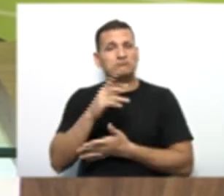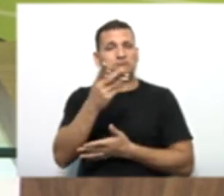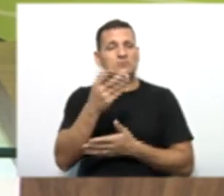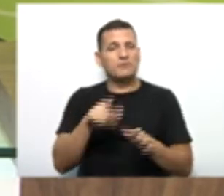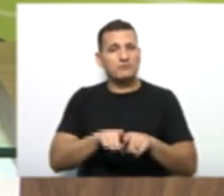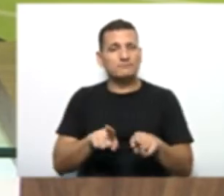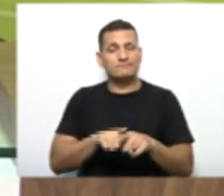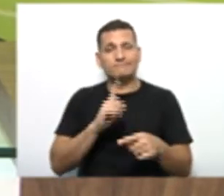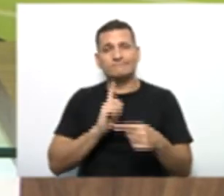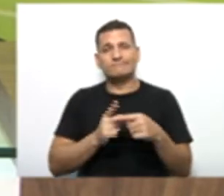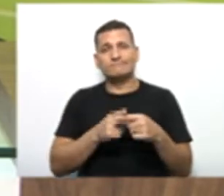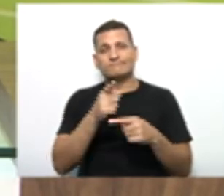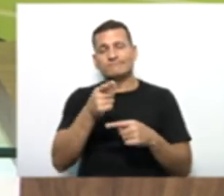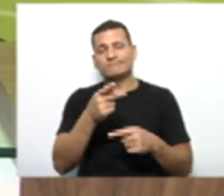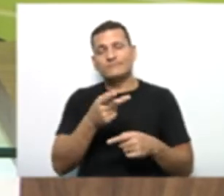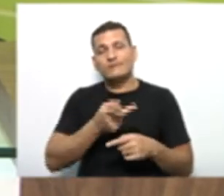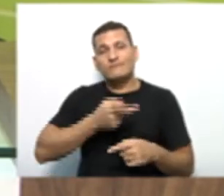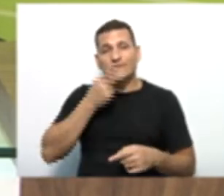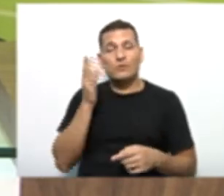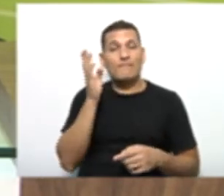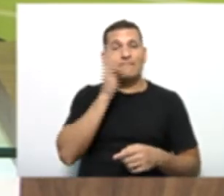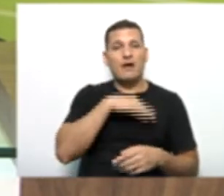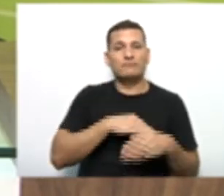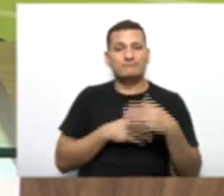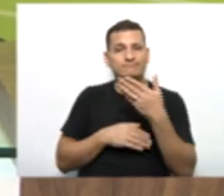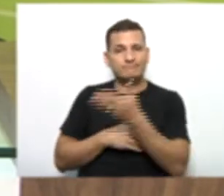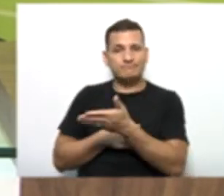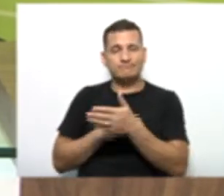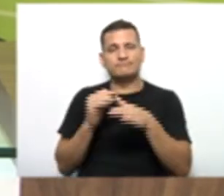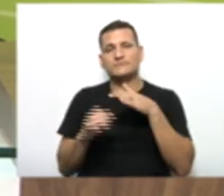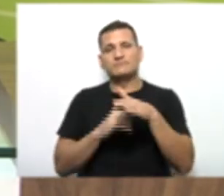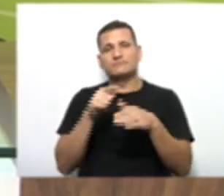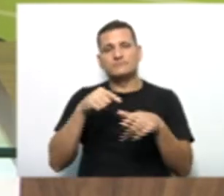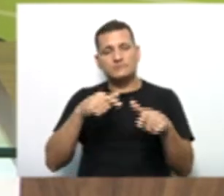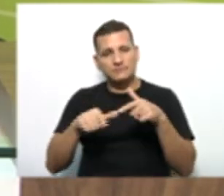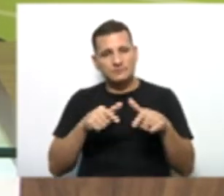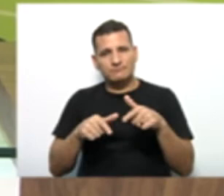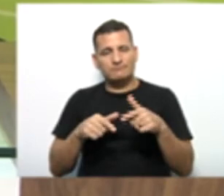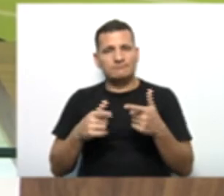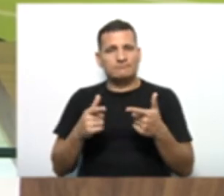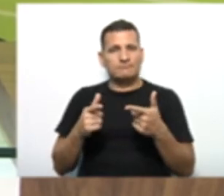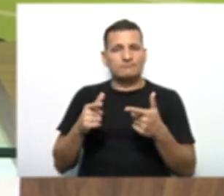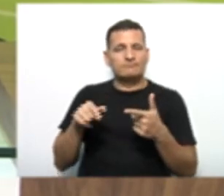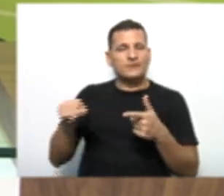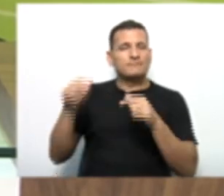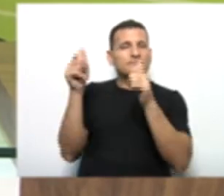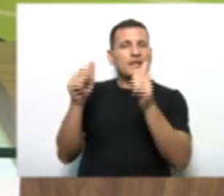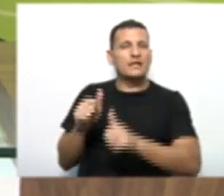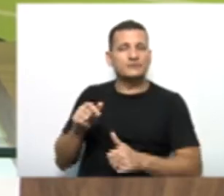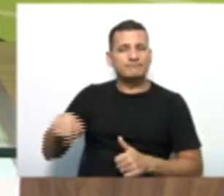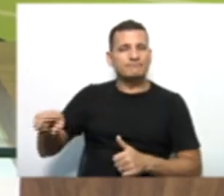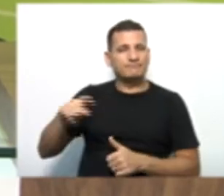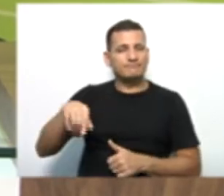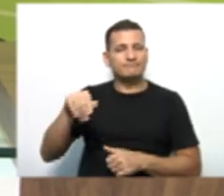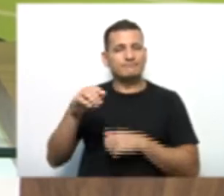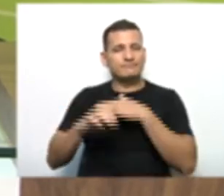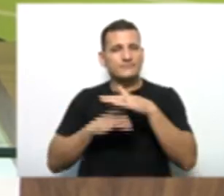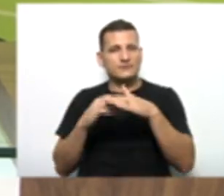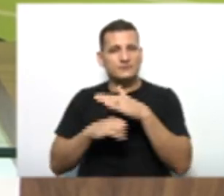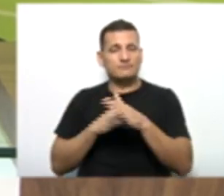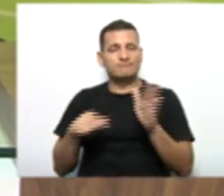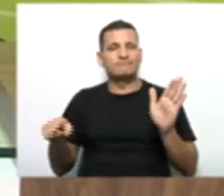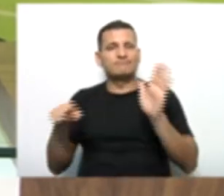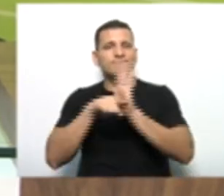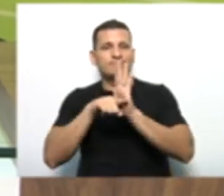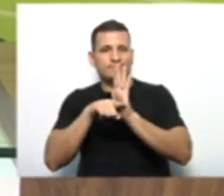fez um comentário sobre a empresa que você trabalha, você atingiu a imagem e a credibilidade da empresa